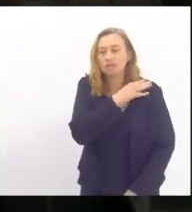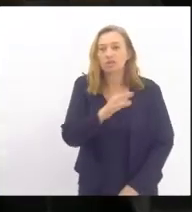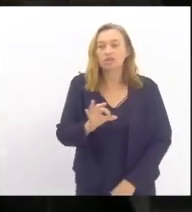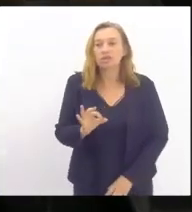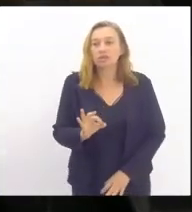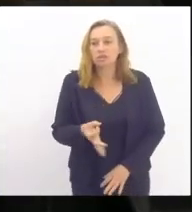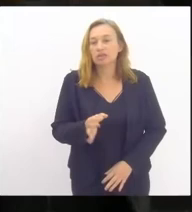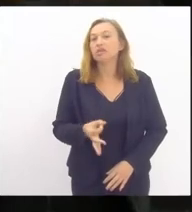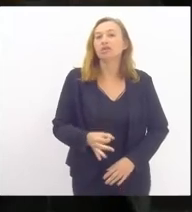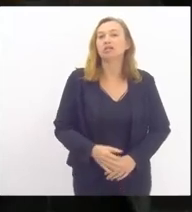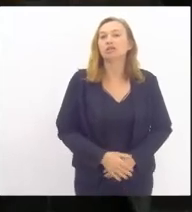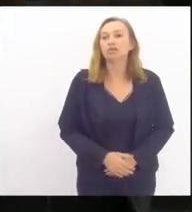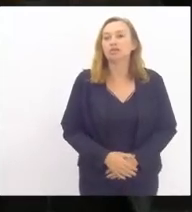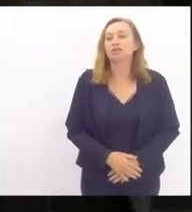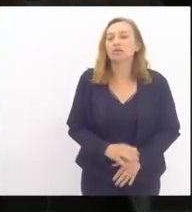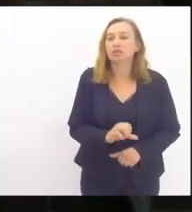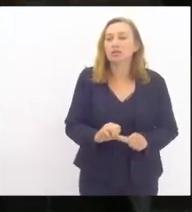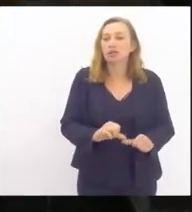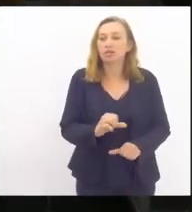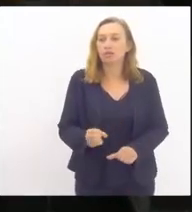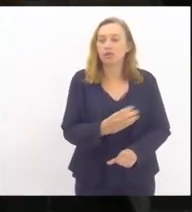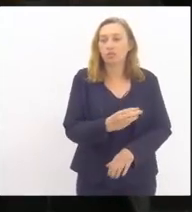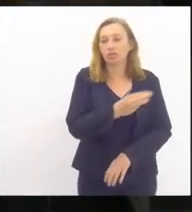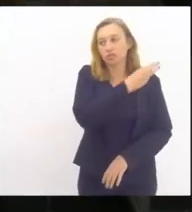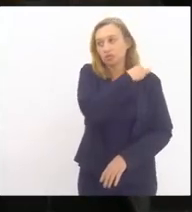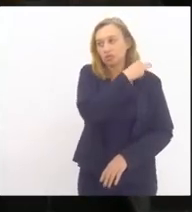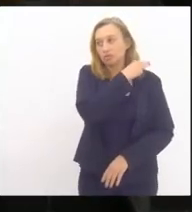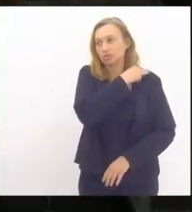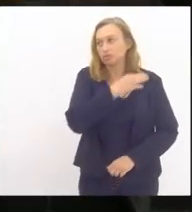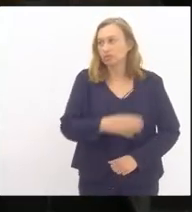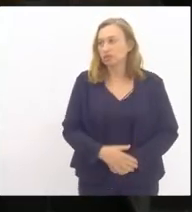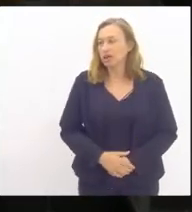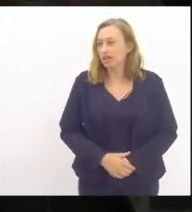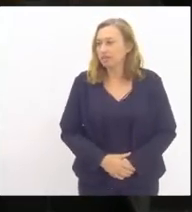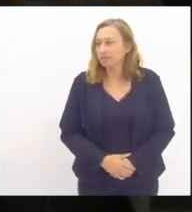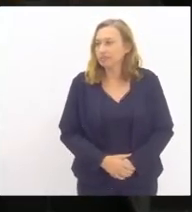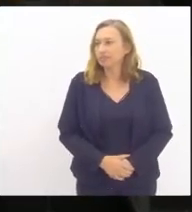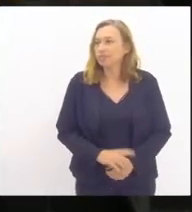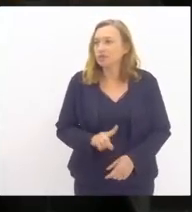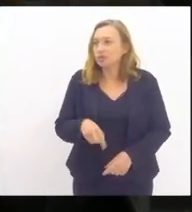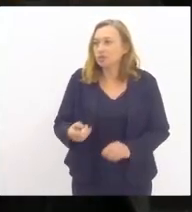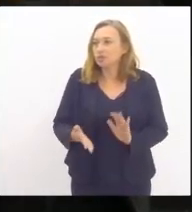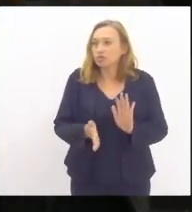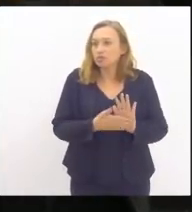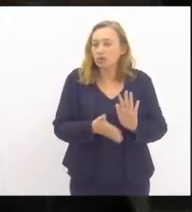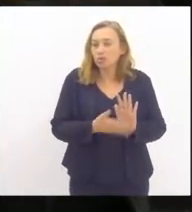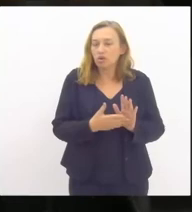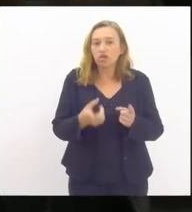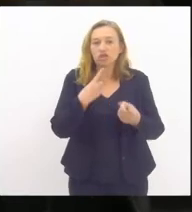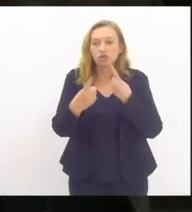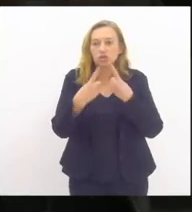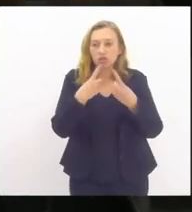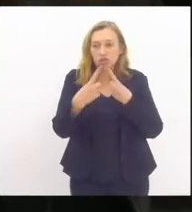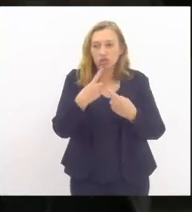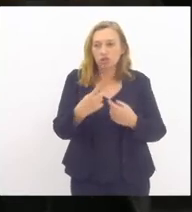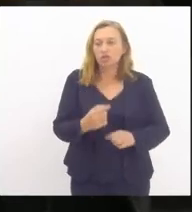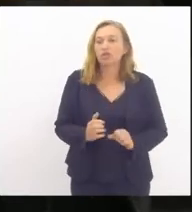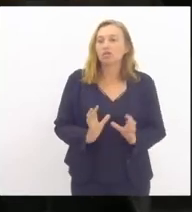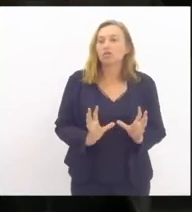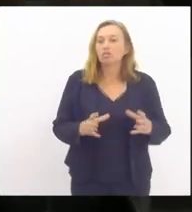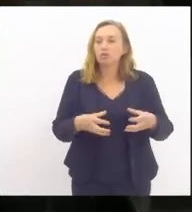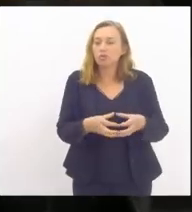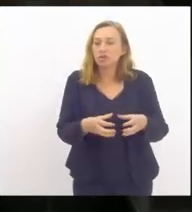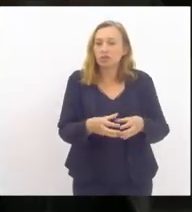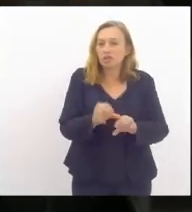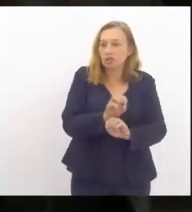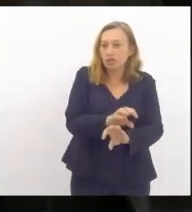revogação da reforma do ensino médio a partir de 2003 para construir uma outra proposta discutida dialogada com a Comunidade